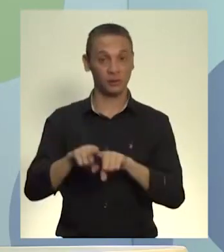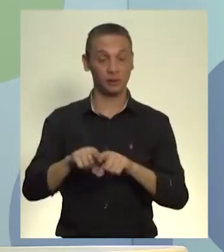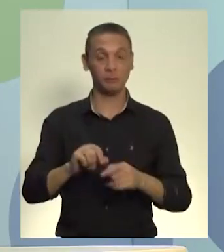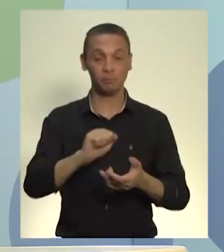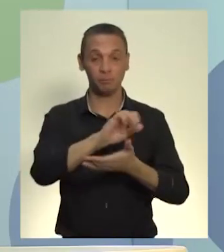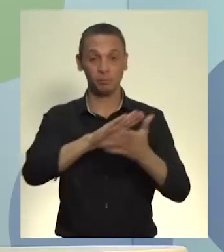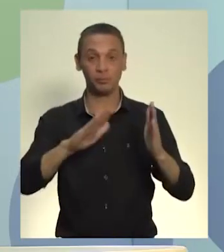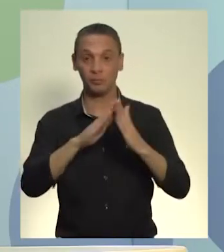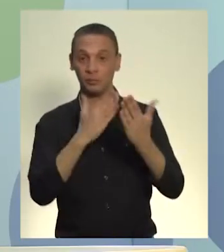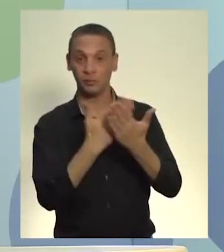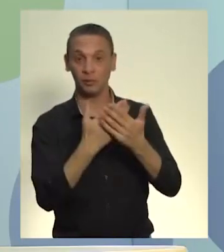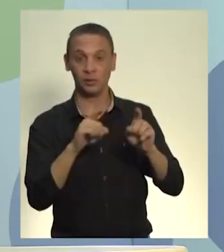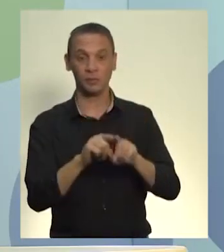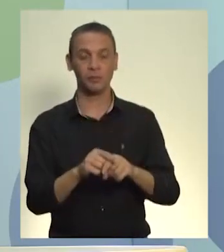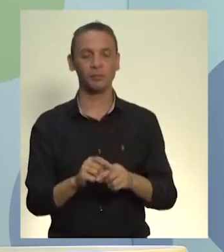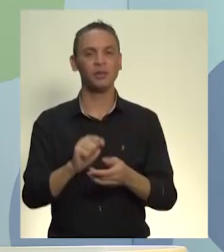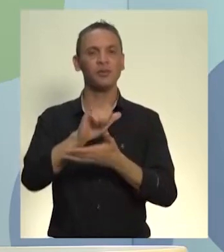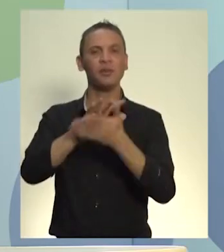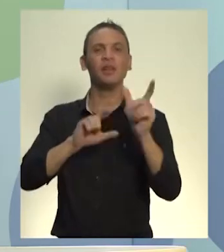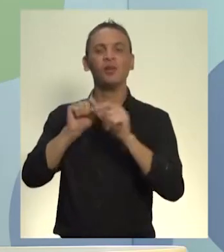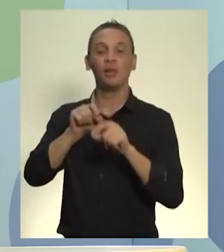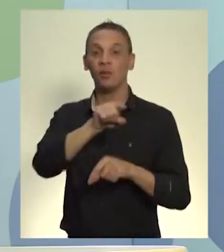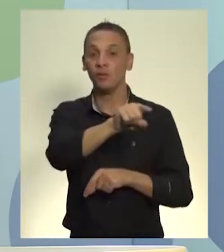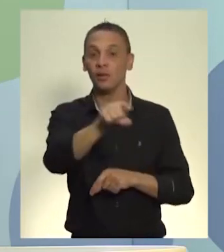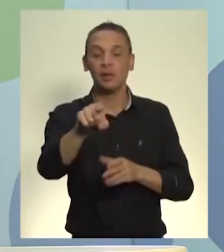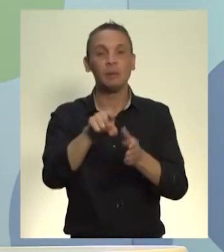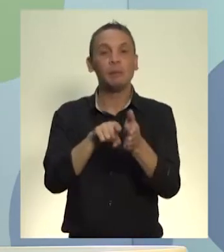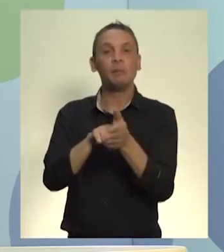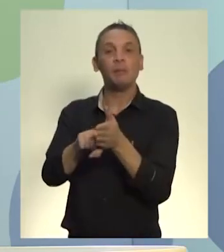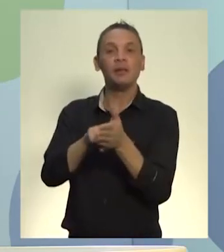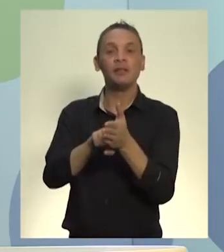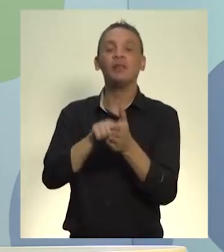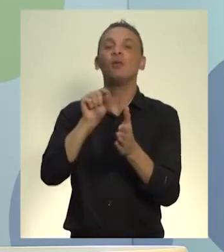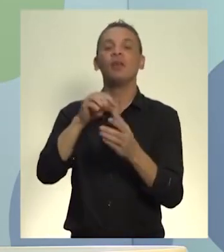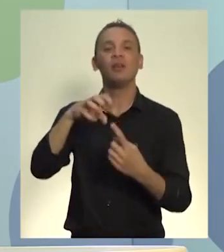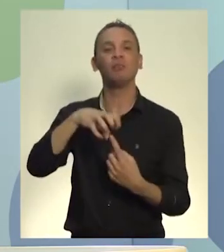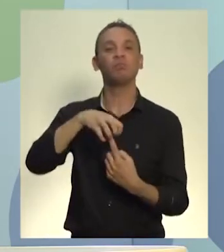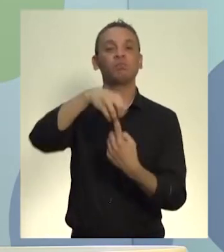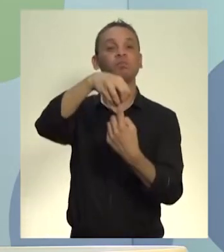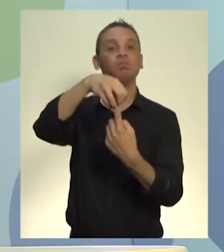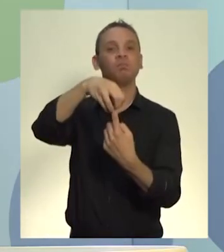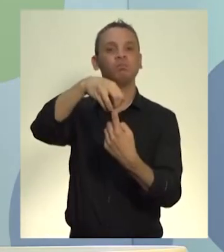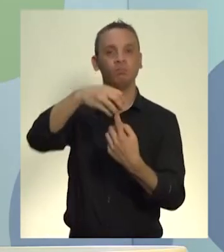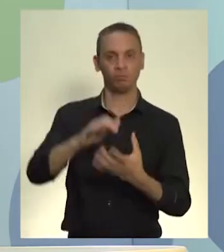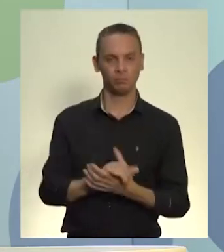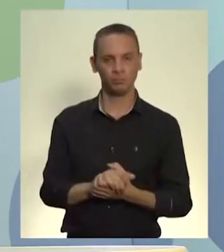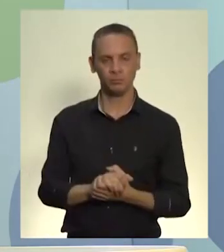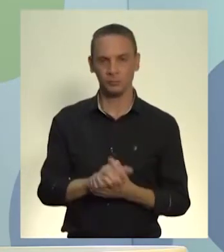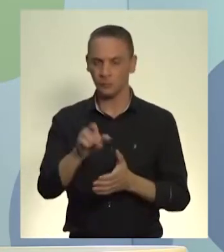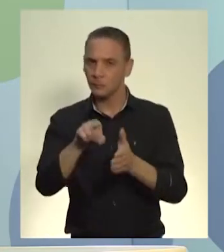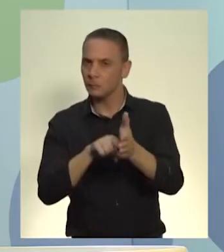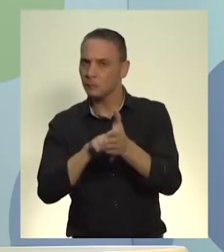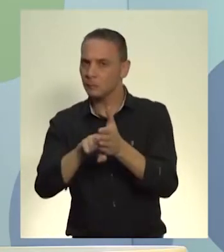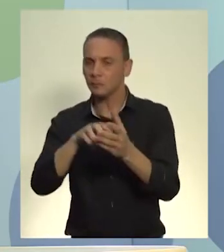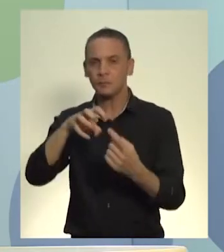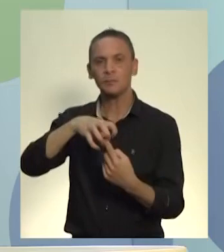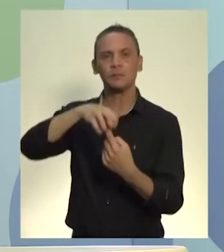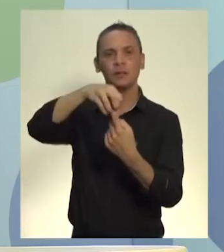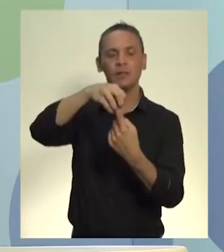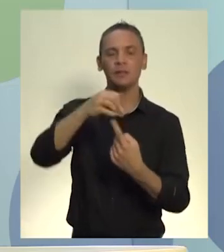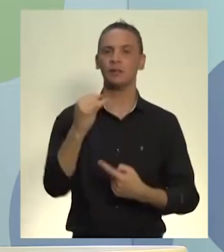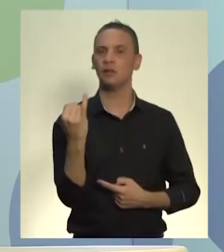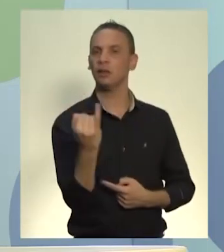escolares. A atividade era uma pesquisa sobre lideranças. Tá? Então, vocês iriam ver as